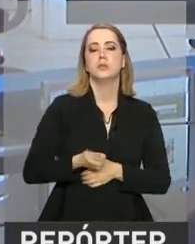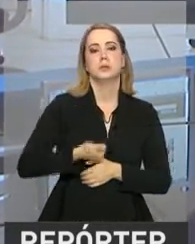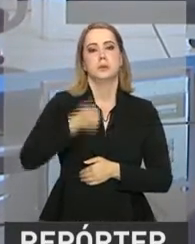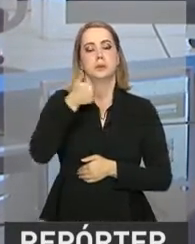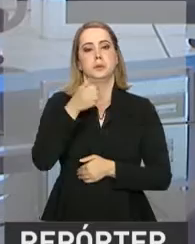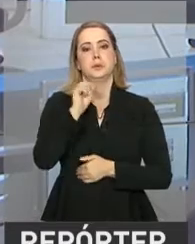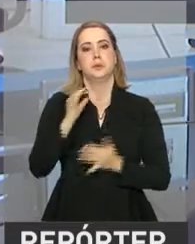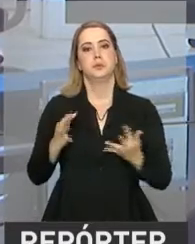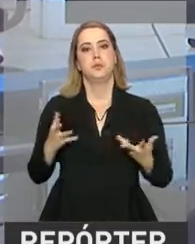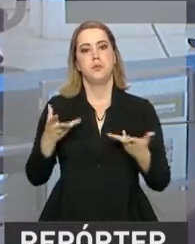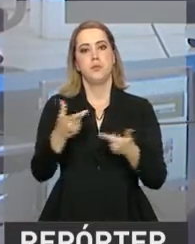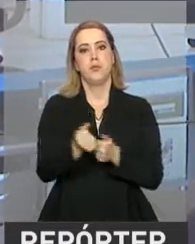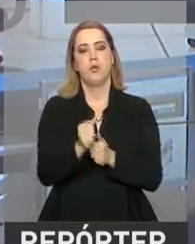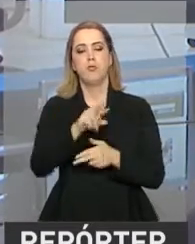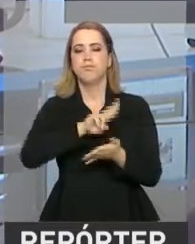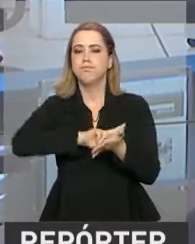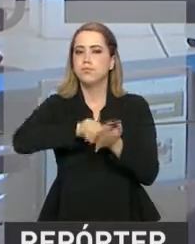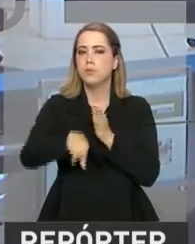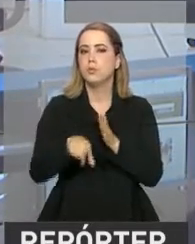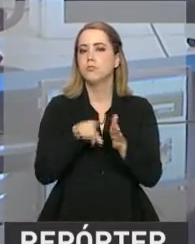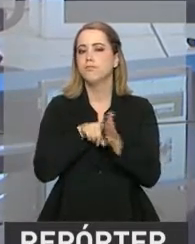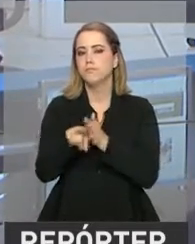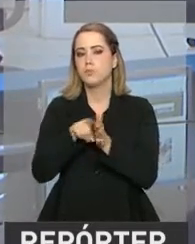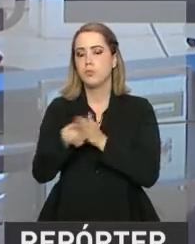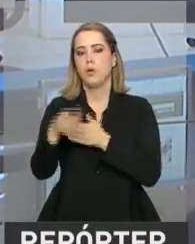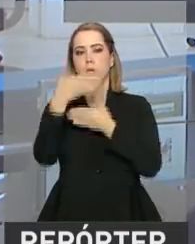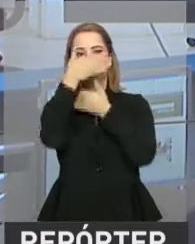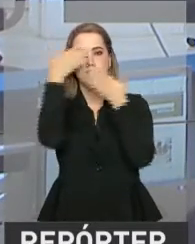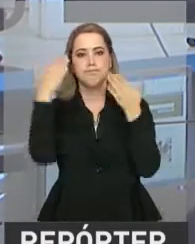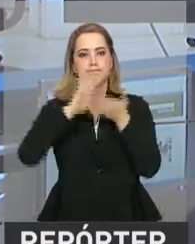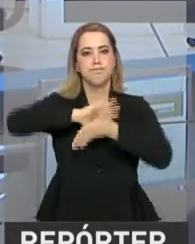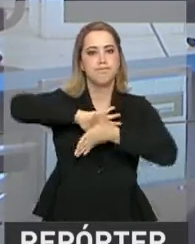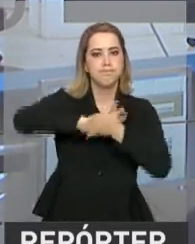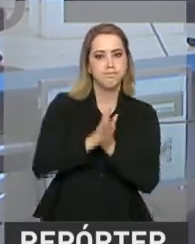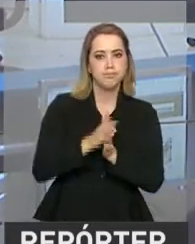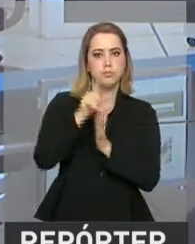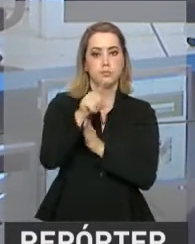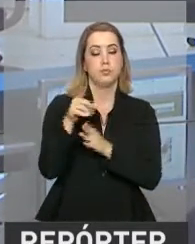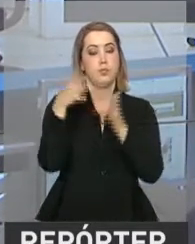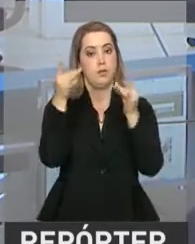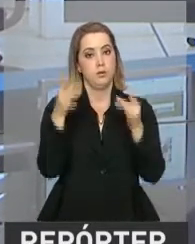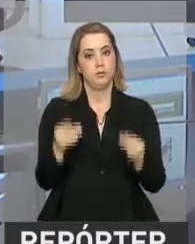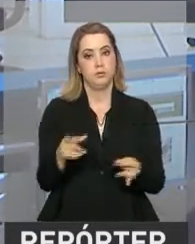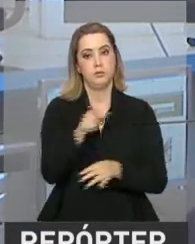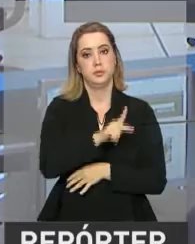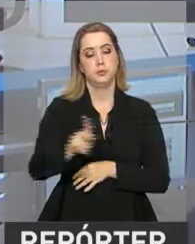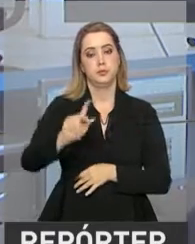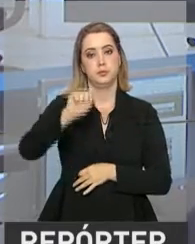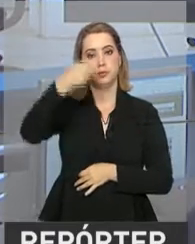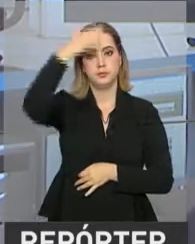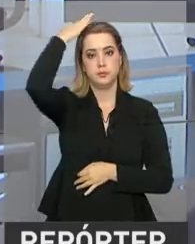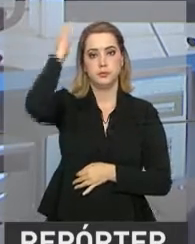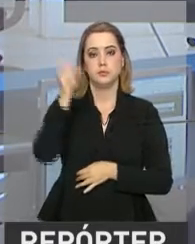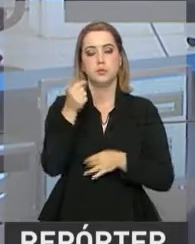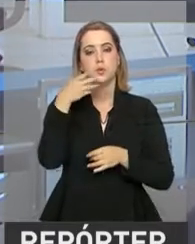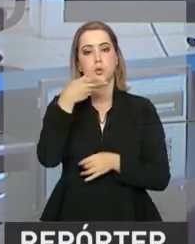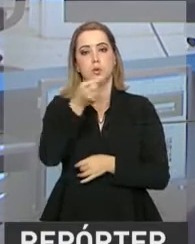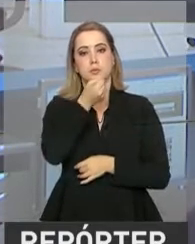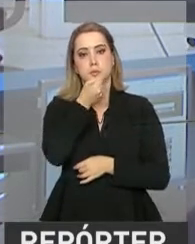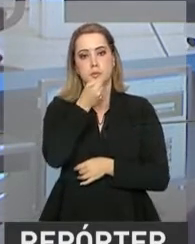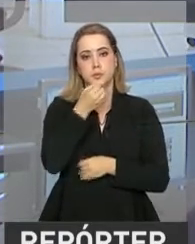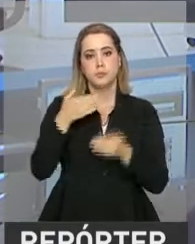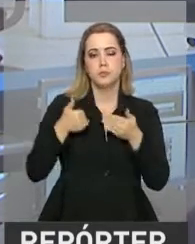como guerra, terrorismo e intolerância. Esse foi um dos pontos destacados pelo presidente Michel Temer no discurso que abriu na manhã